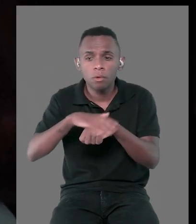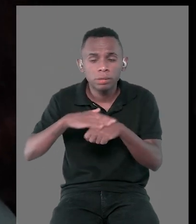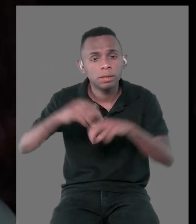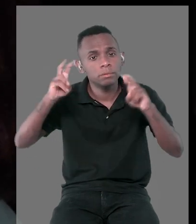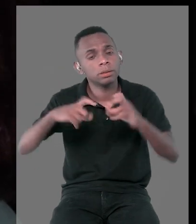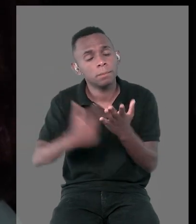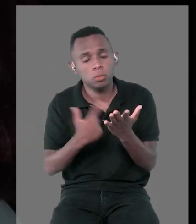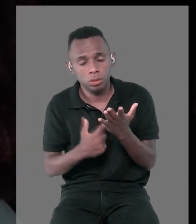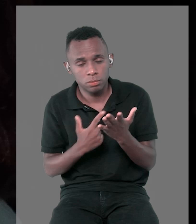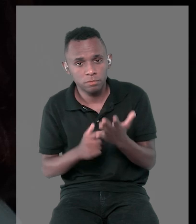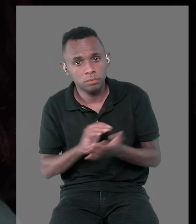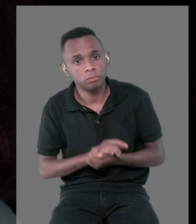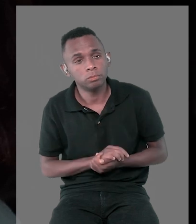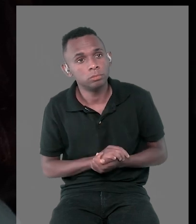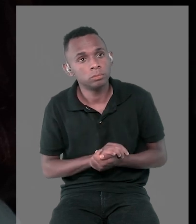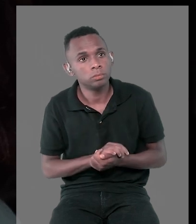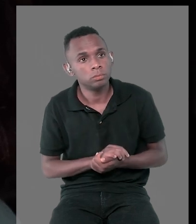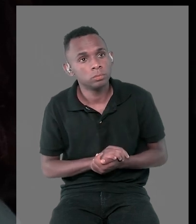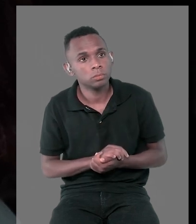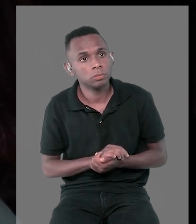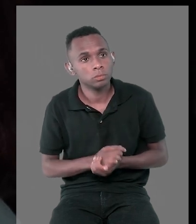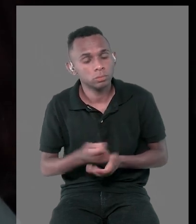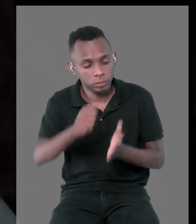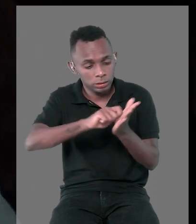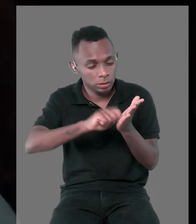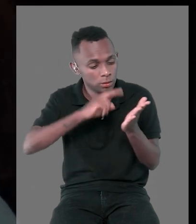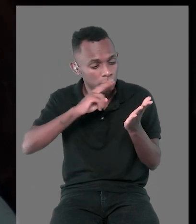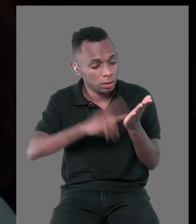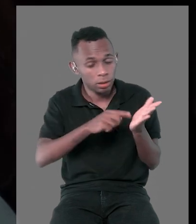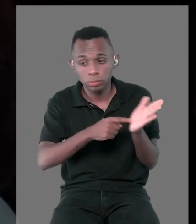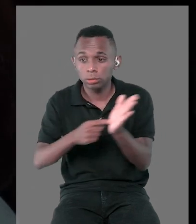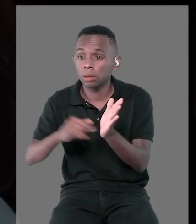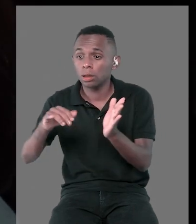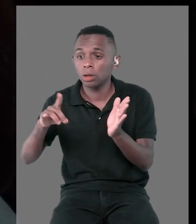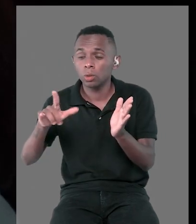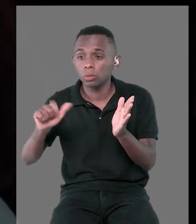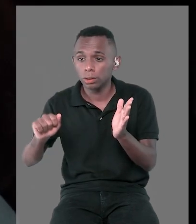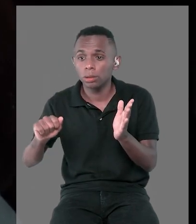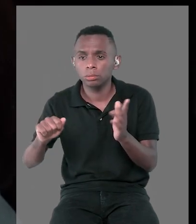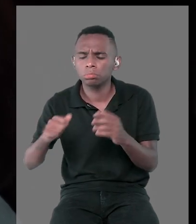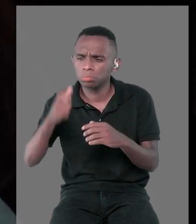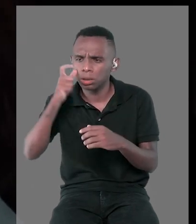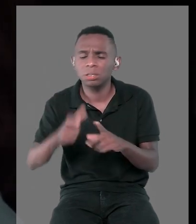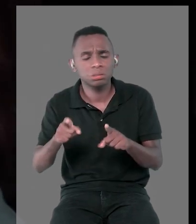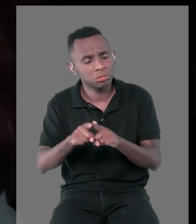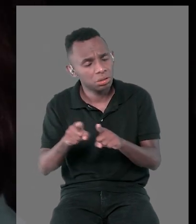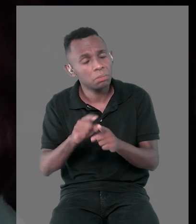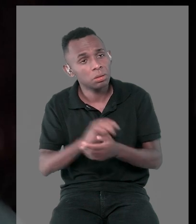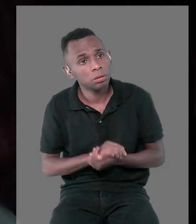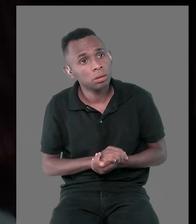sobre o livro, né? E ele escreve uma carta para Hilda Ilst falando sobre Clarice. Eu achei interessante também.